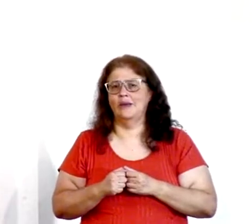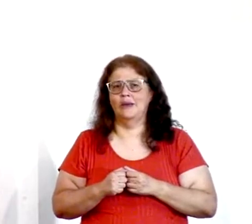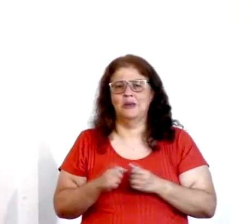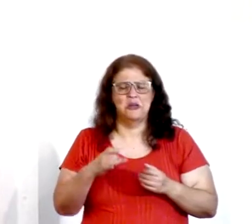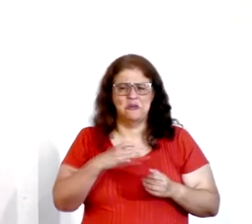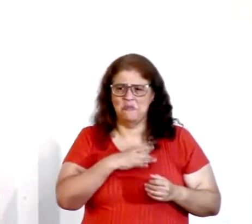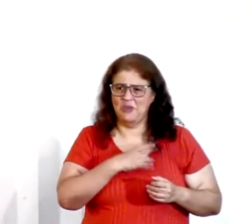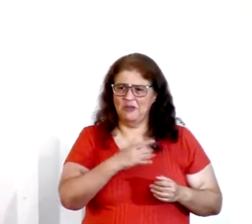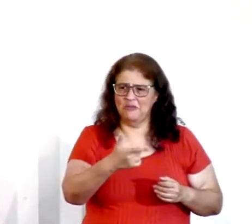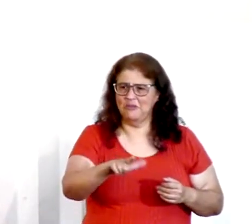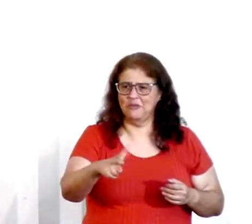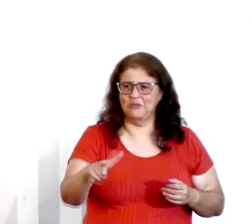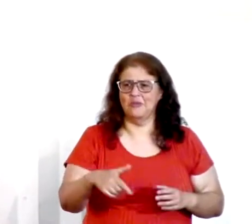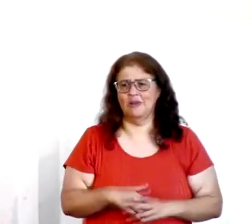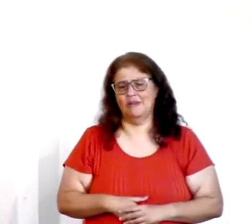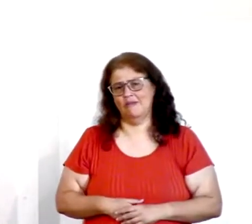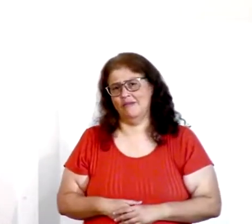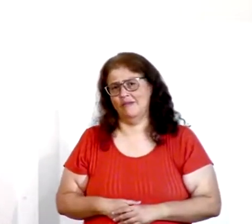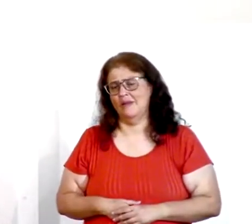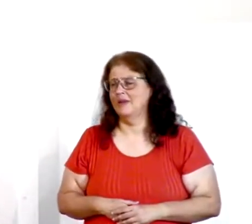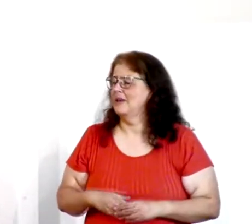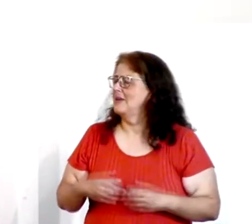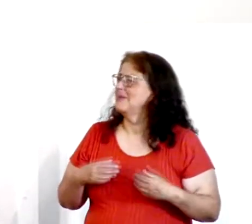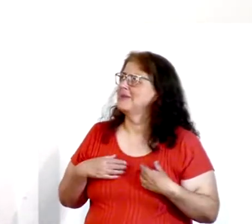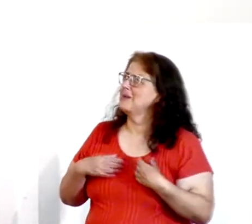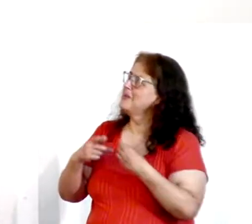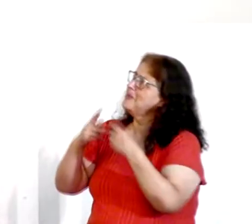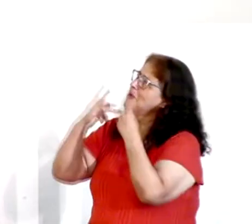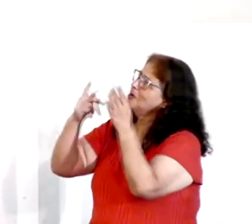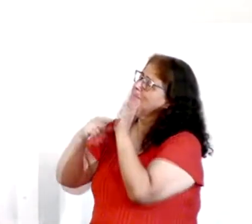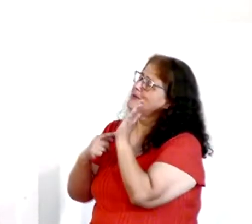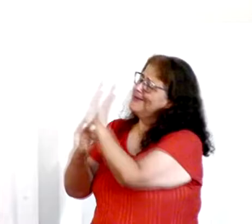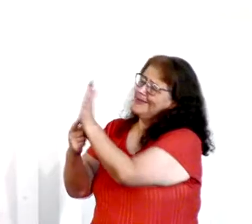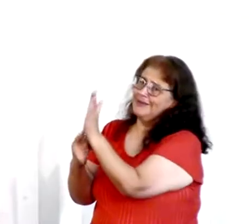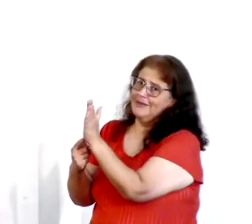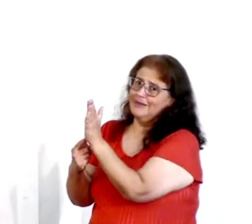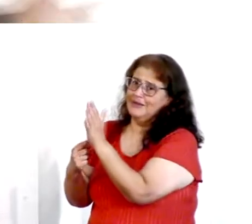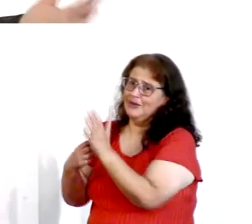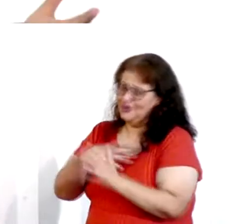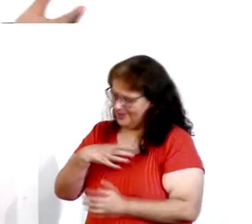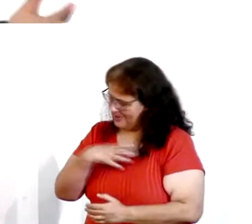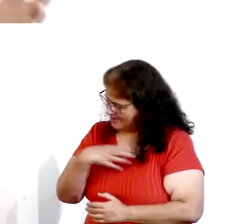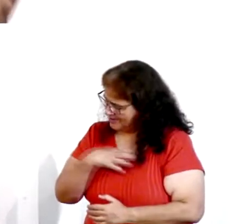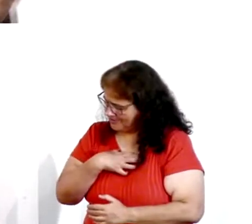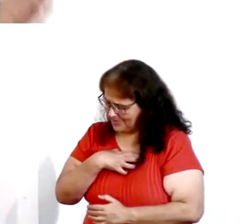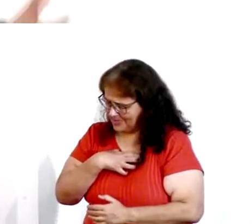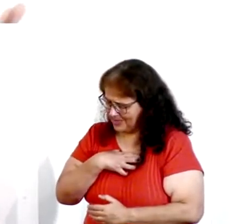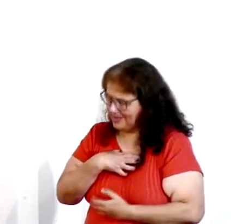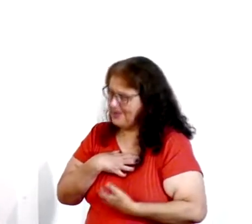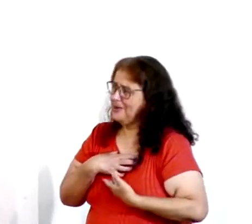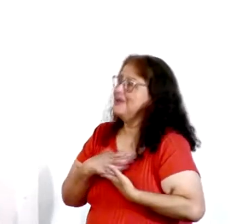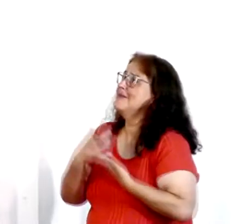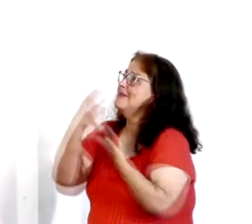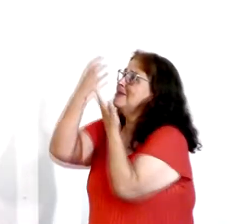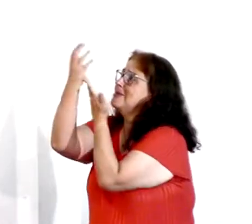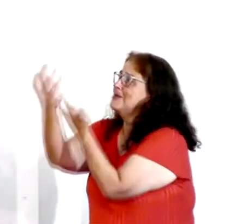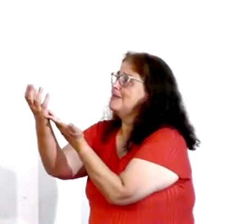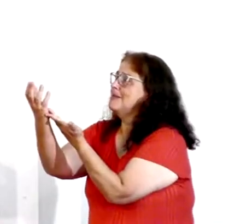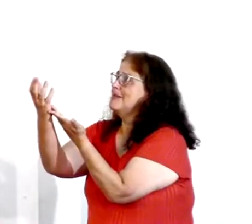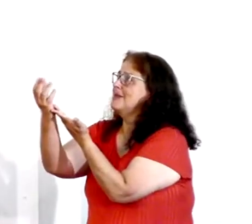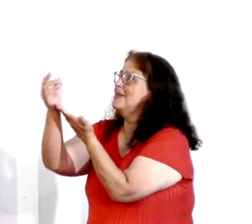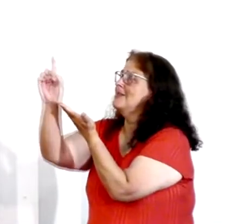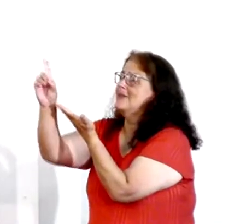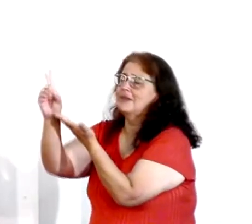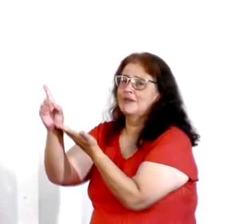de expressar os seus sentimentos diante de Deus. Faça-o de forma livre e aberta.